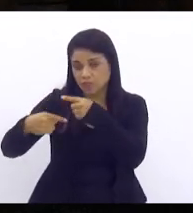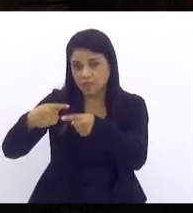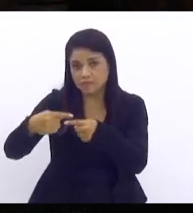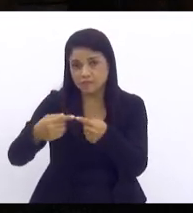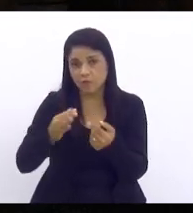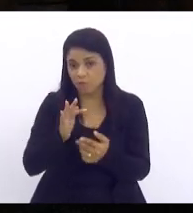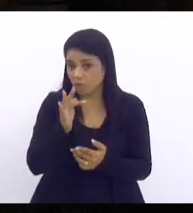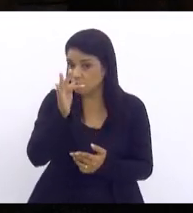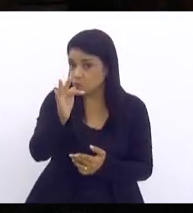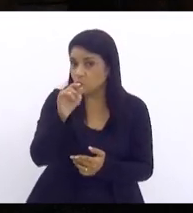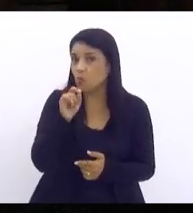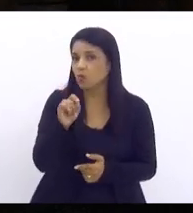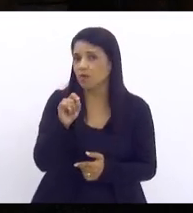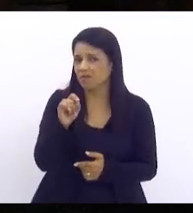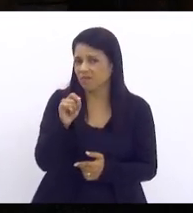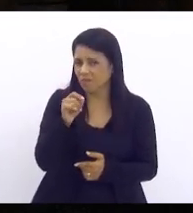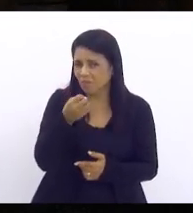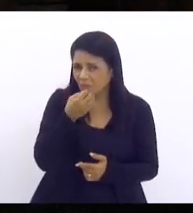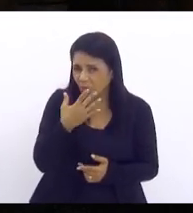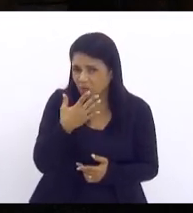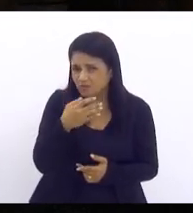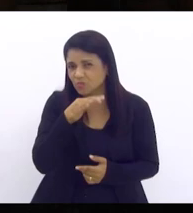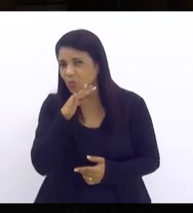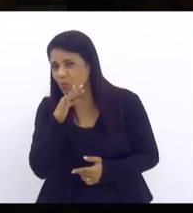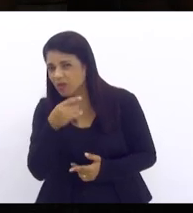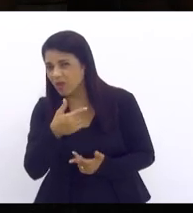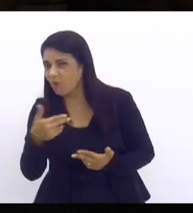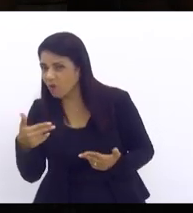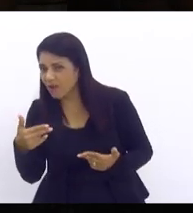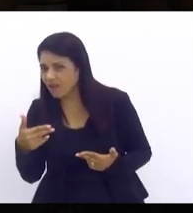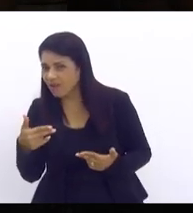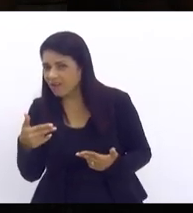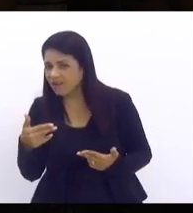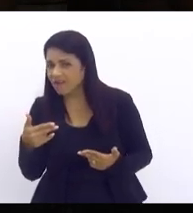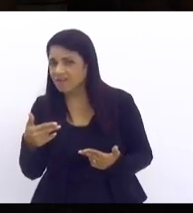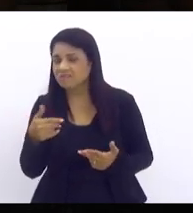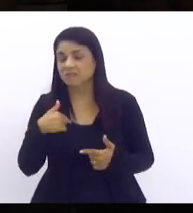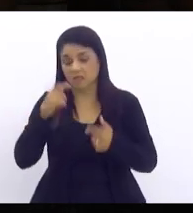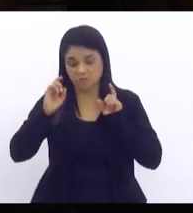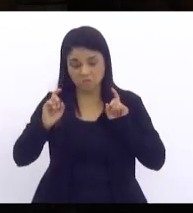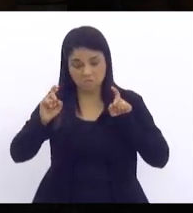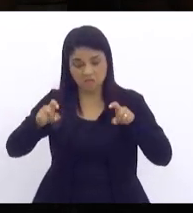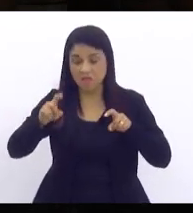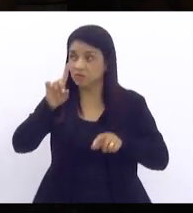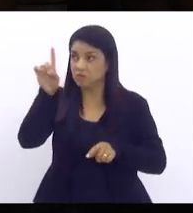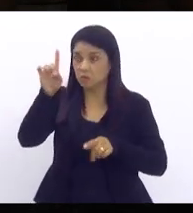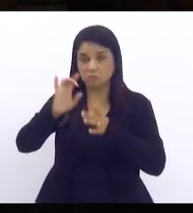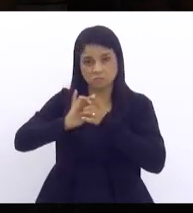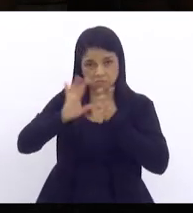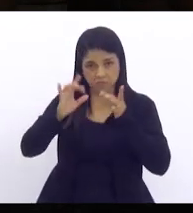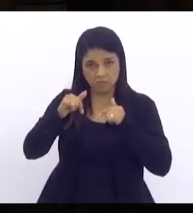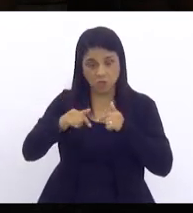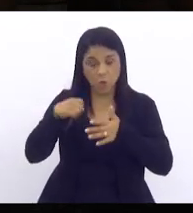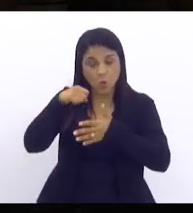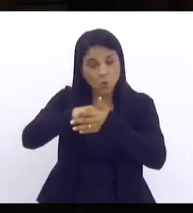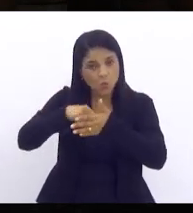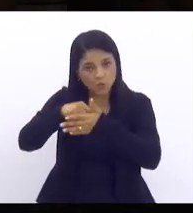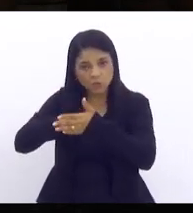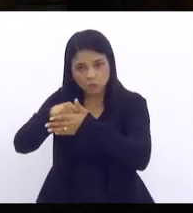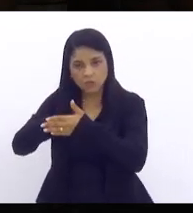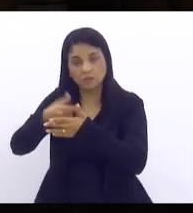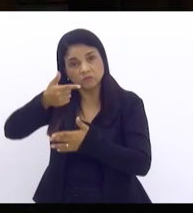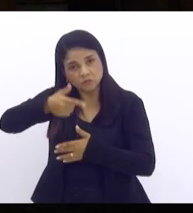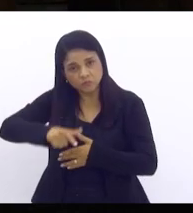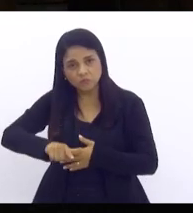sejam coisas tão boas. E por isso, enquanto eu estiver aqui, no meu mandato, que Deus me permitir, eu estarei aqui lutando. E mais uma